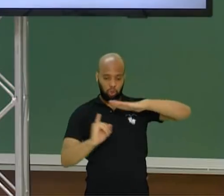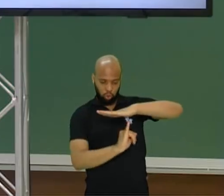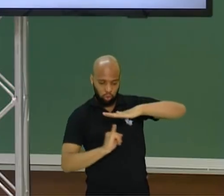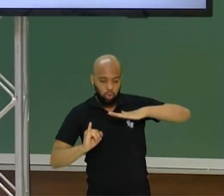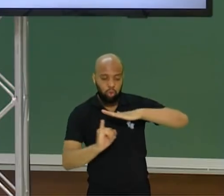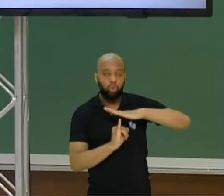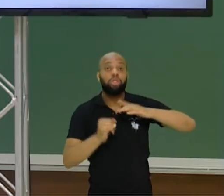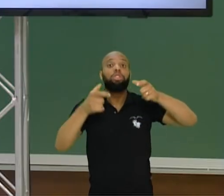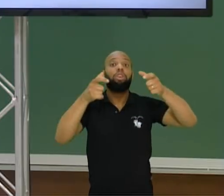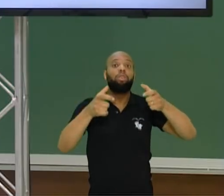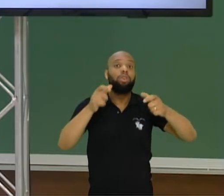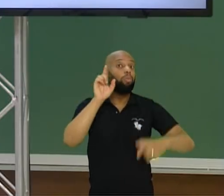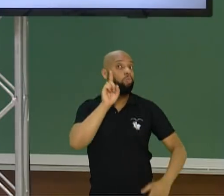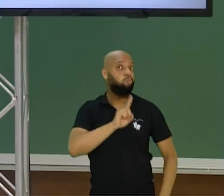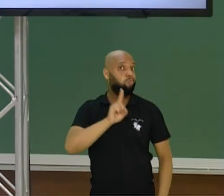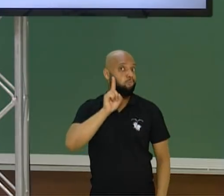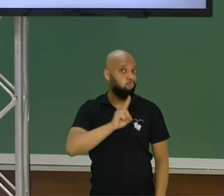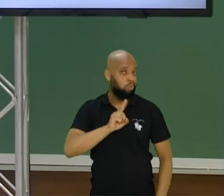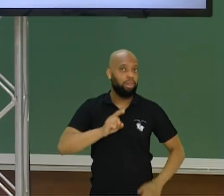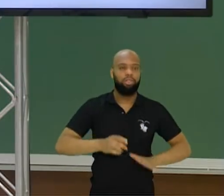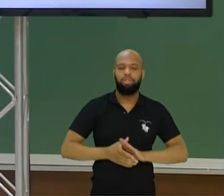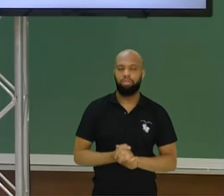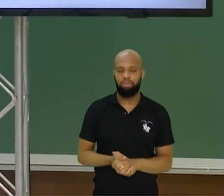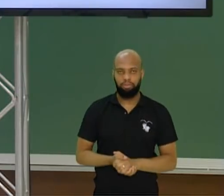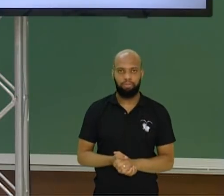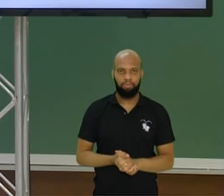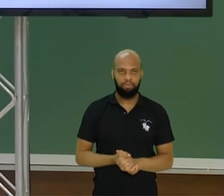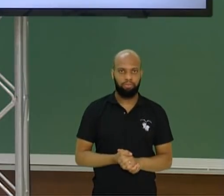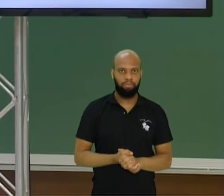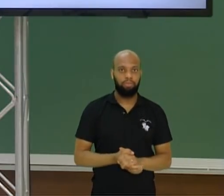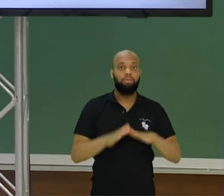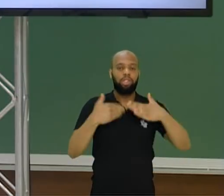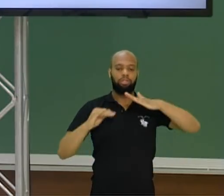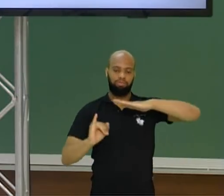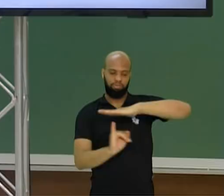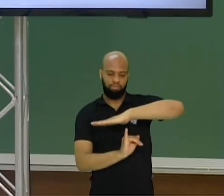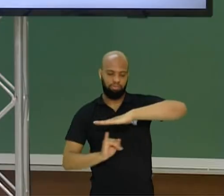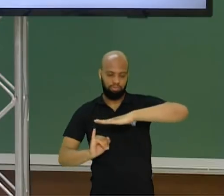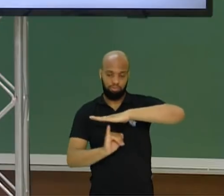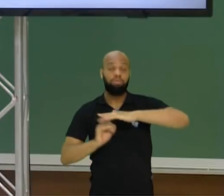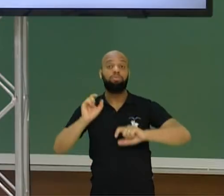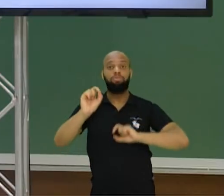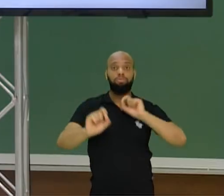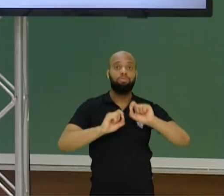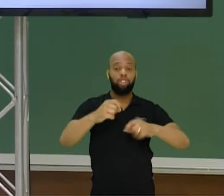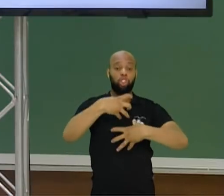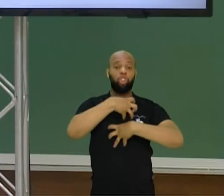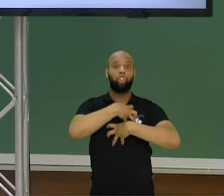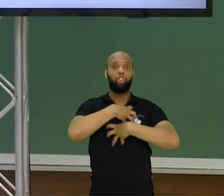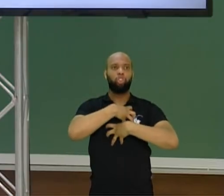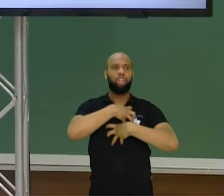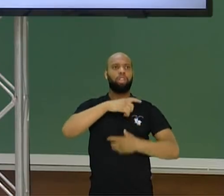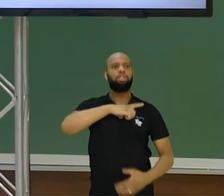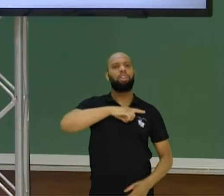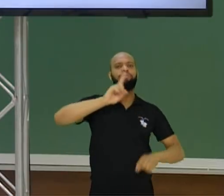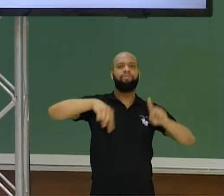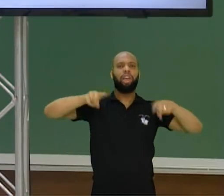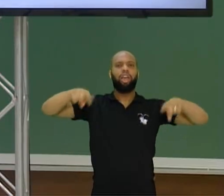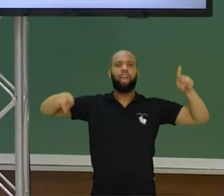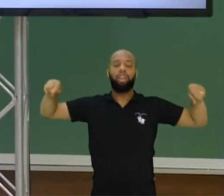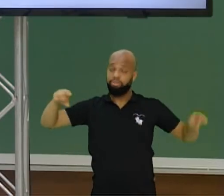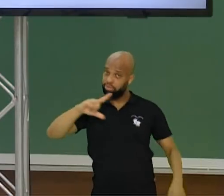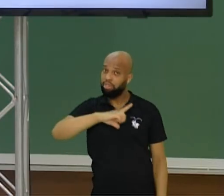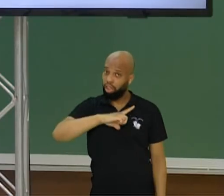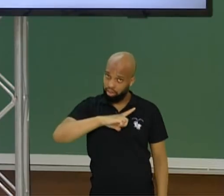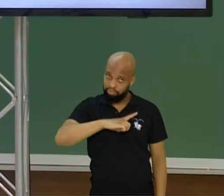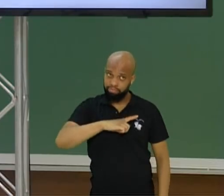indústrias nos Estados Unidos. Então, essa indústria, né, ela é distribuída de forma variada. A